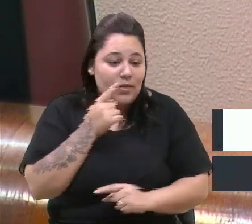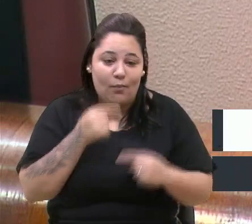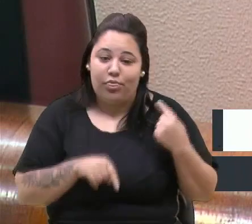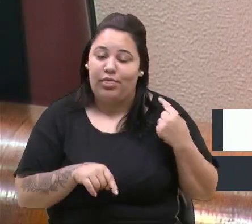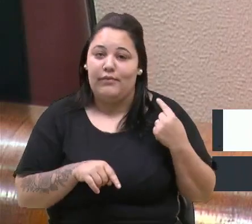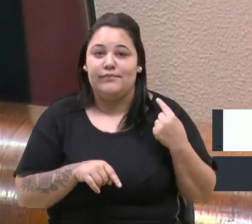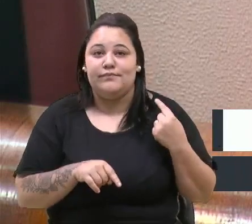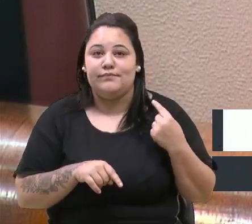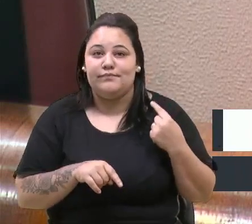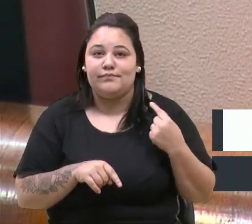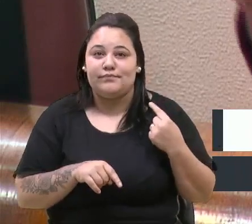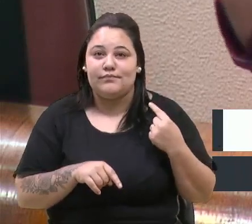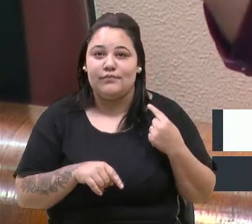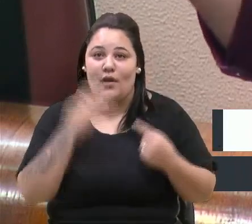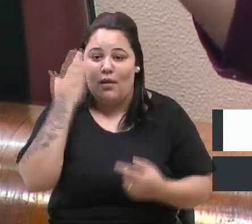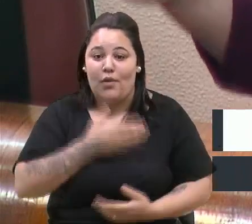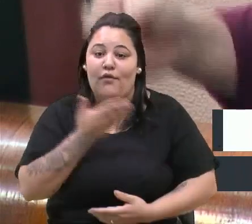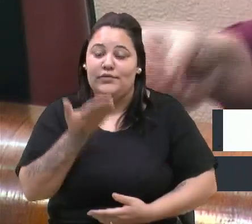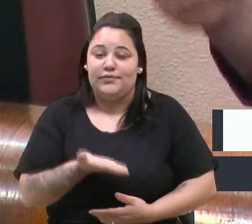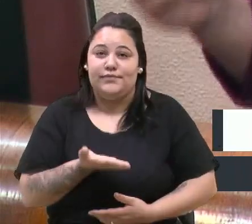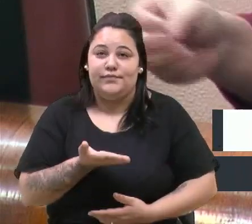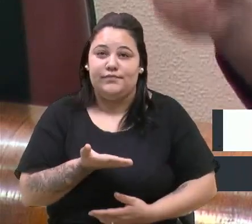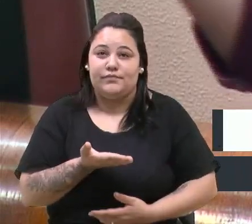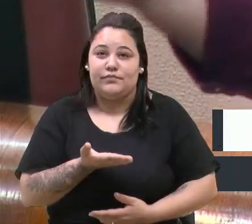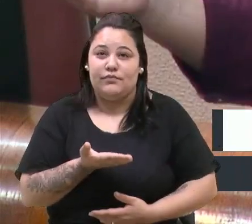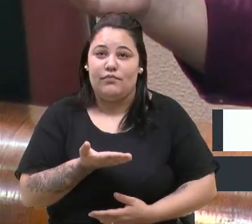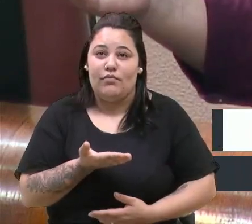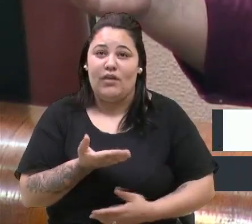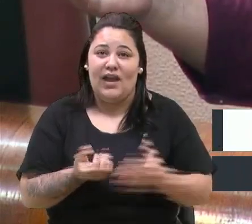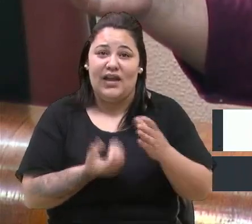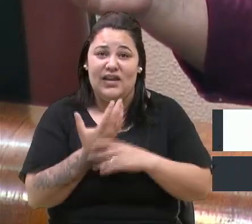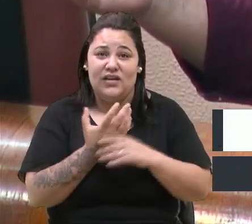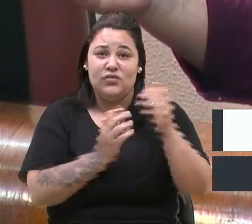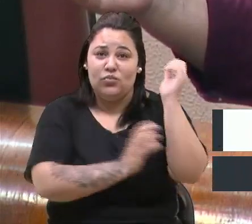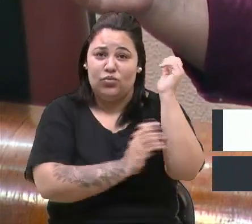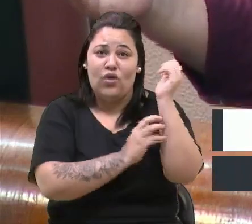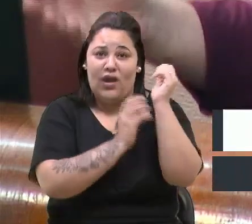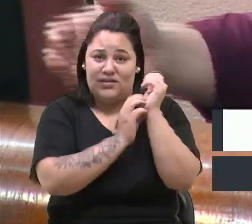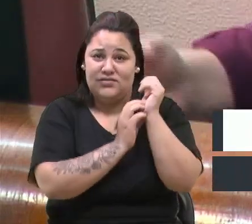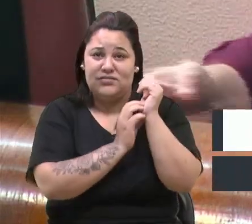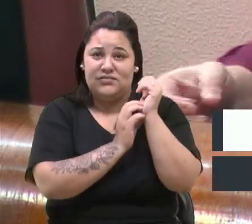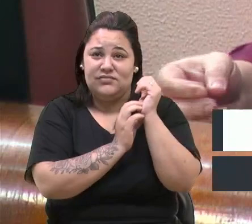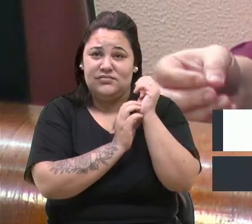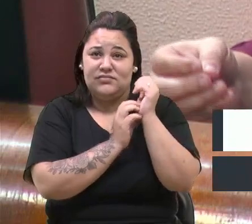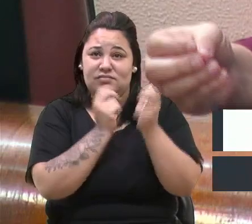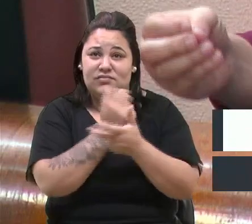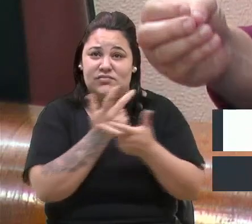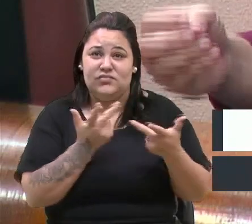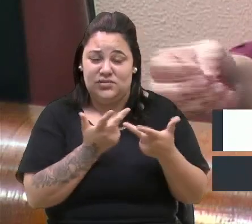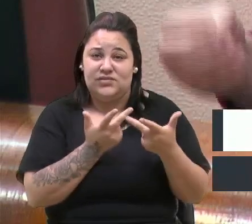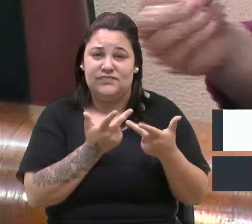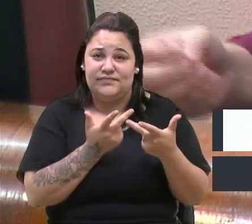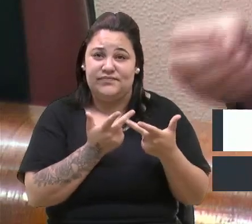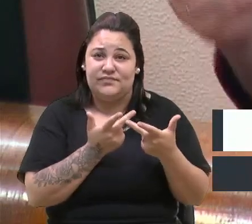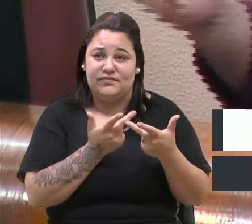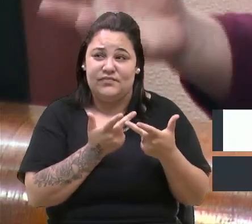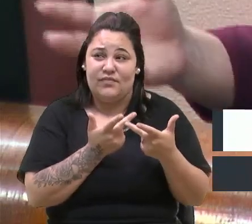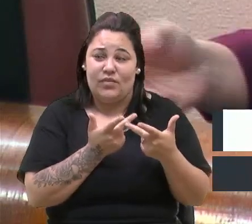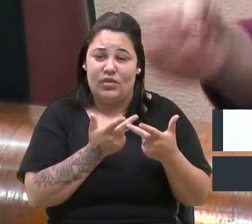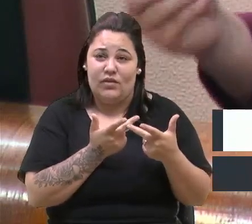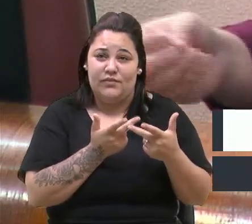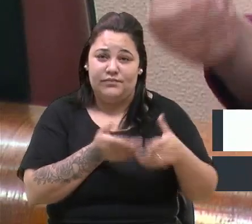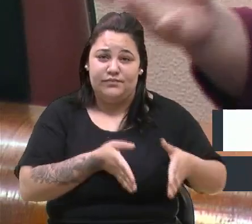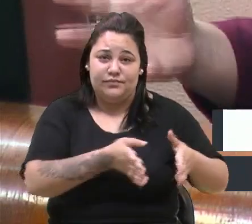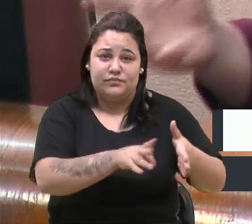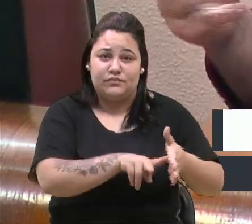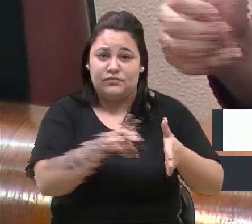Porque está aí, ela está burocratizando, tá? Uma questão de duplicação de uma pista